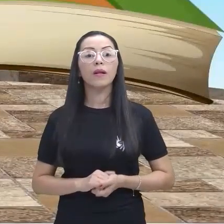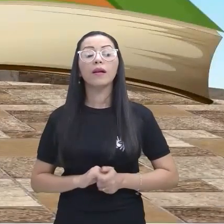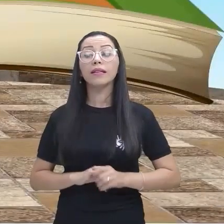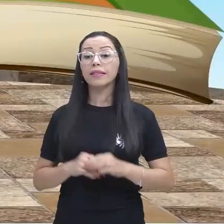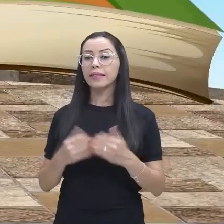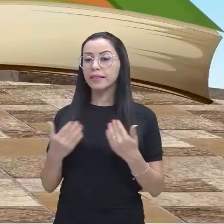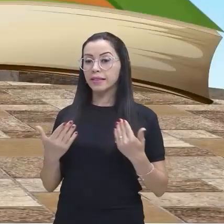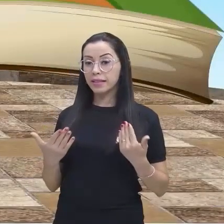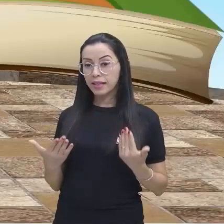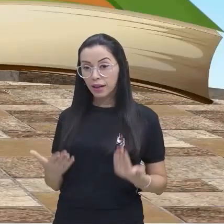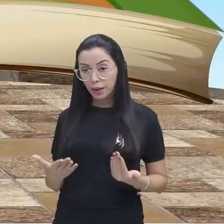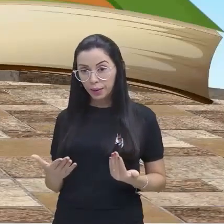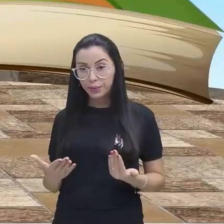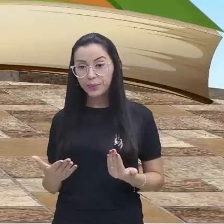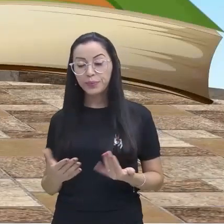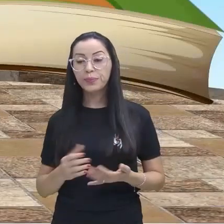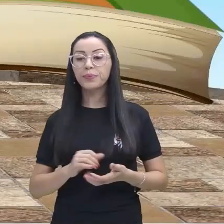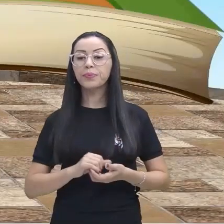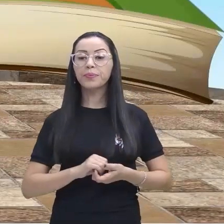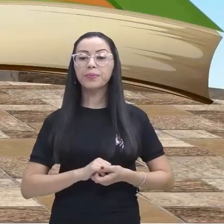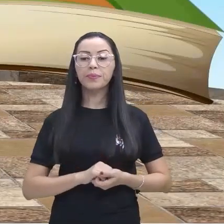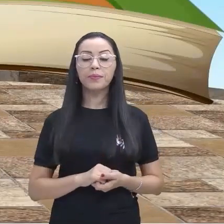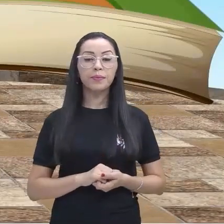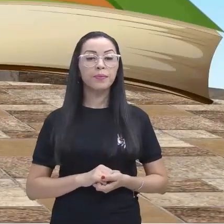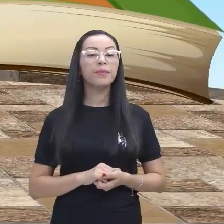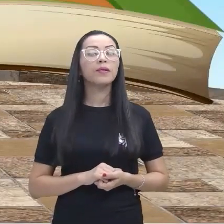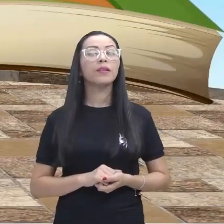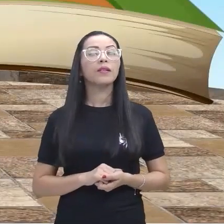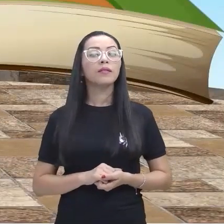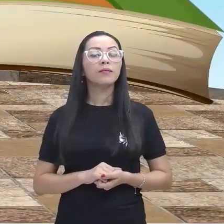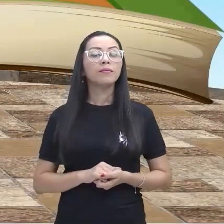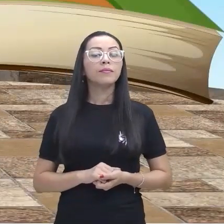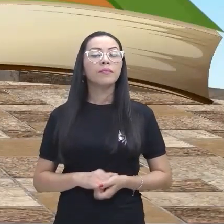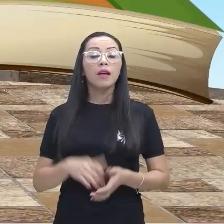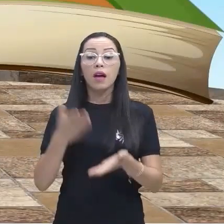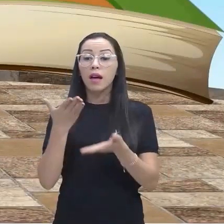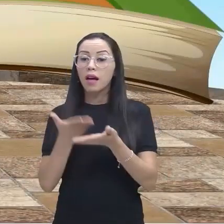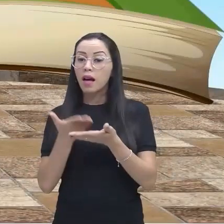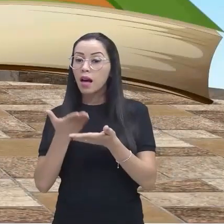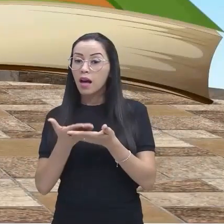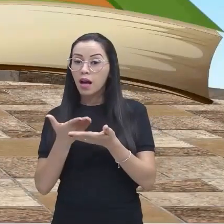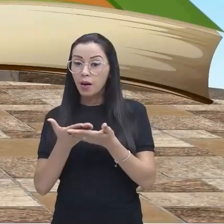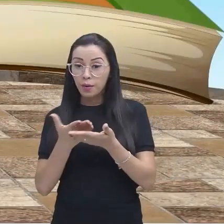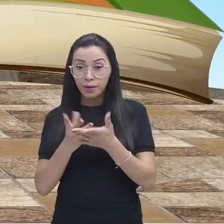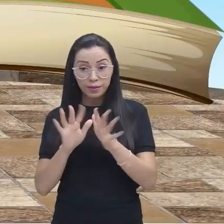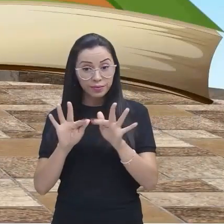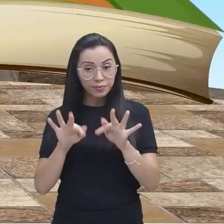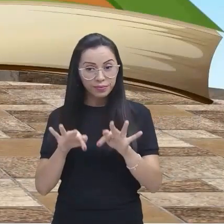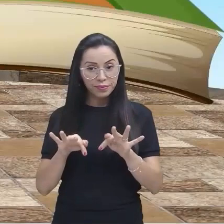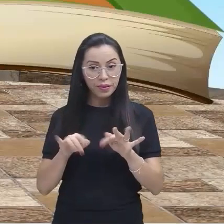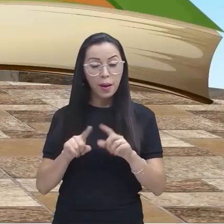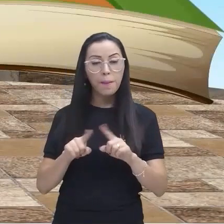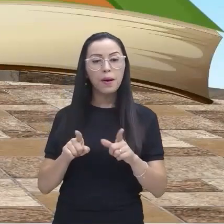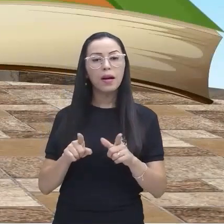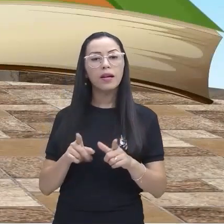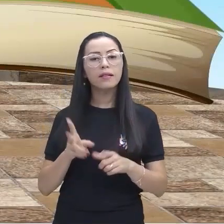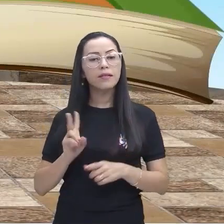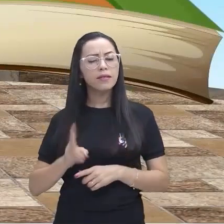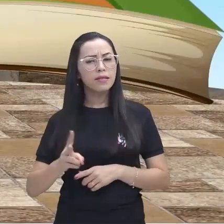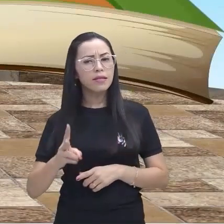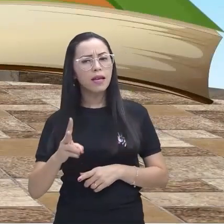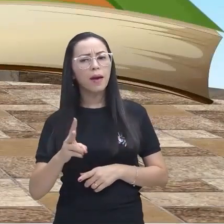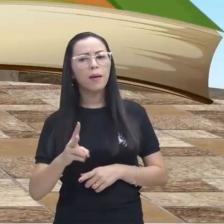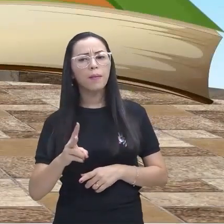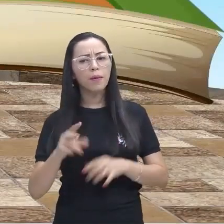então, meus fofinhos e fofinhas, a aula acabou. Mas como eu sempre